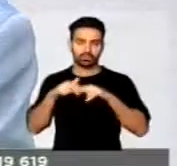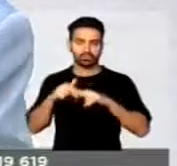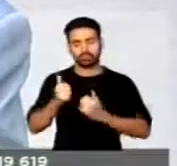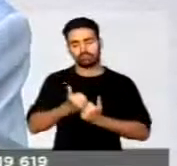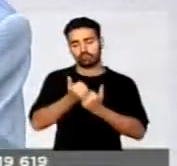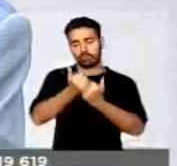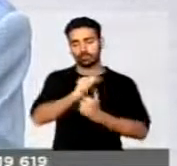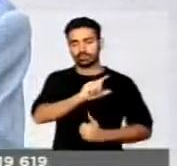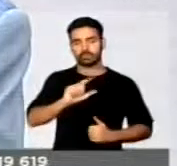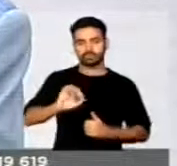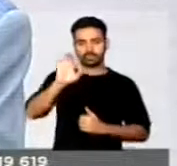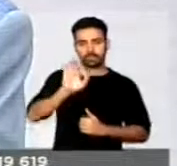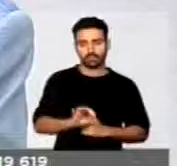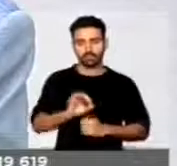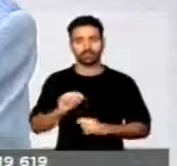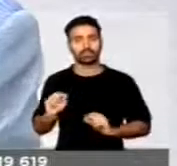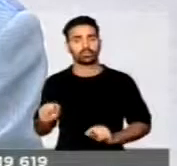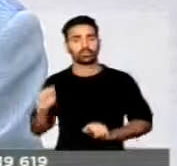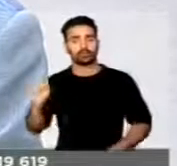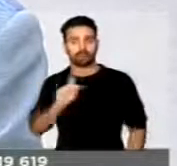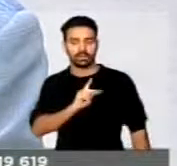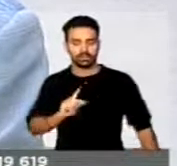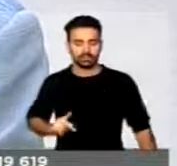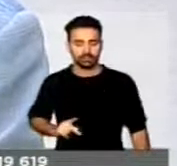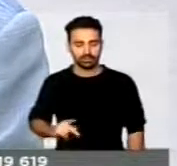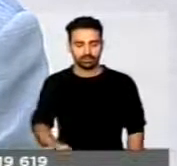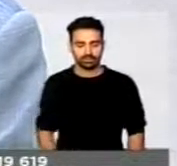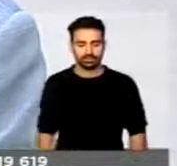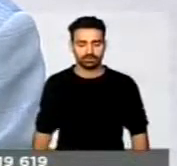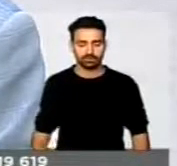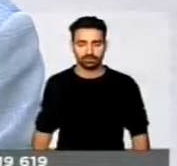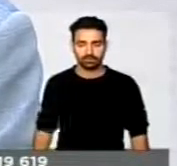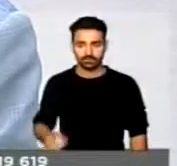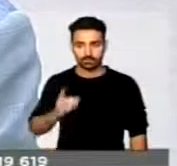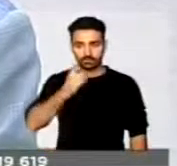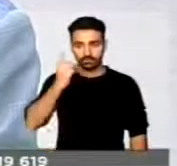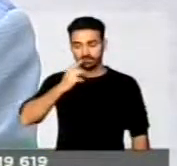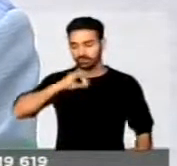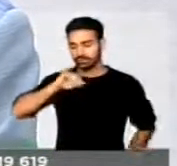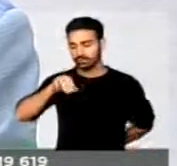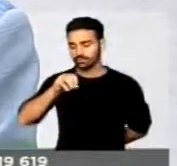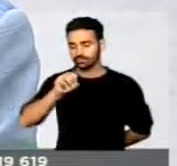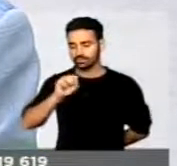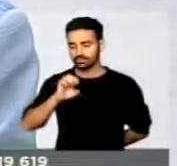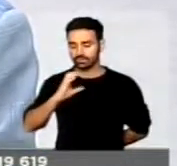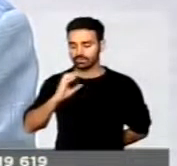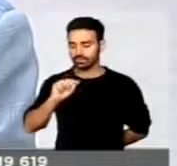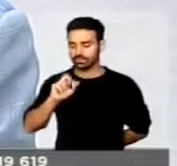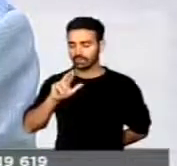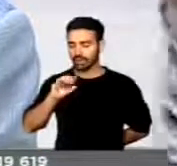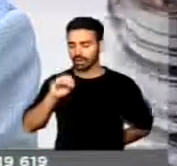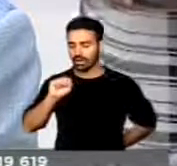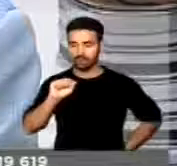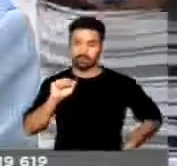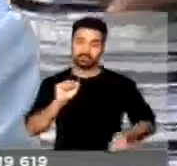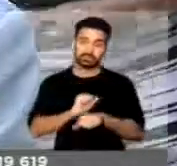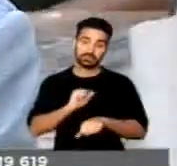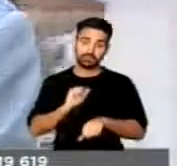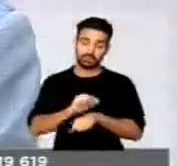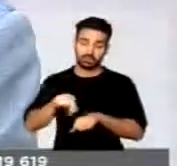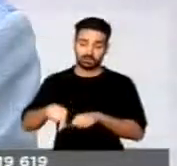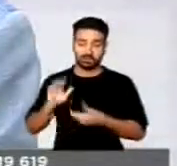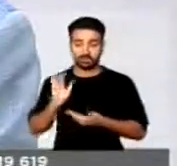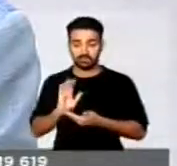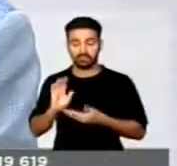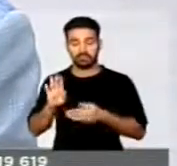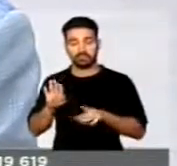total solidariedade ao presidente, deputado José Carlos Araújo, esperando que a Procuradoria Parlamentar e a Comissão de